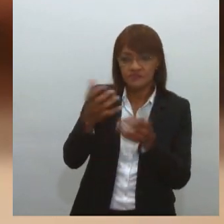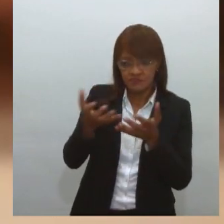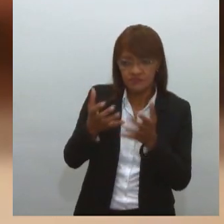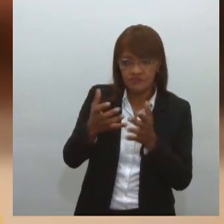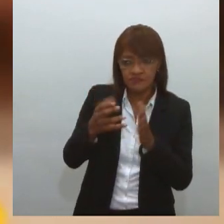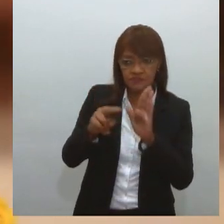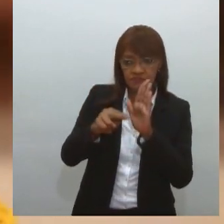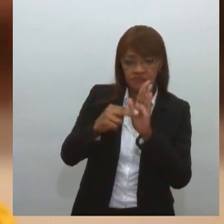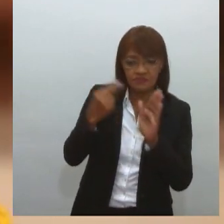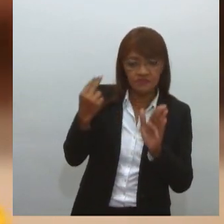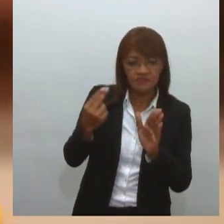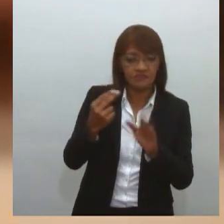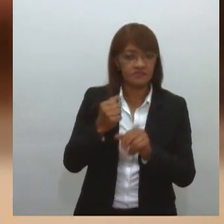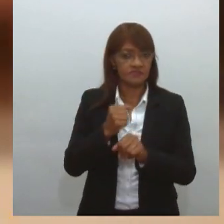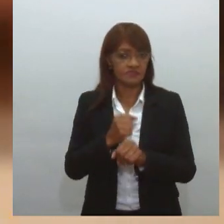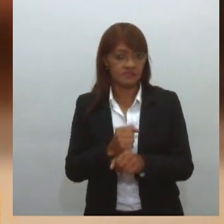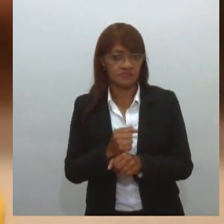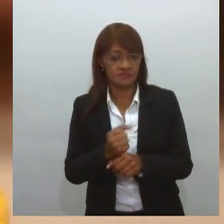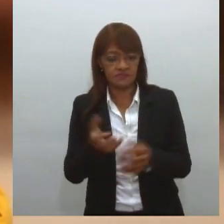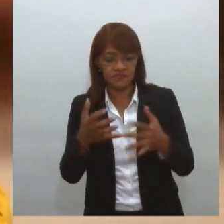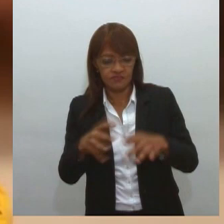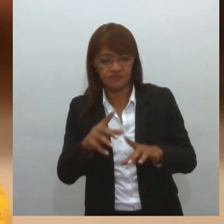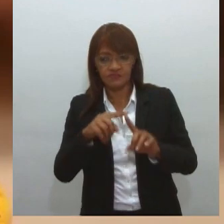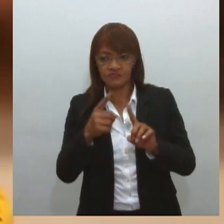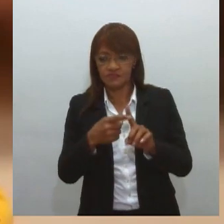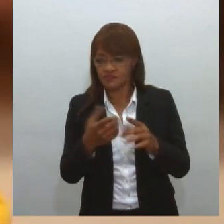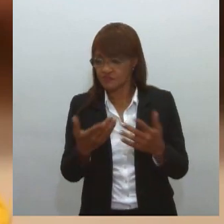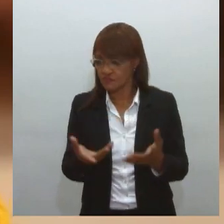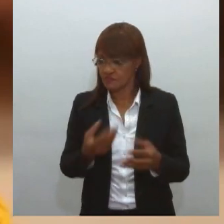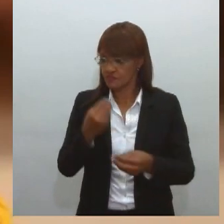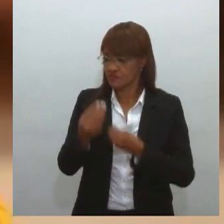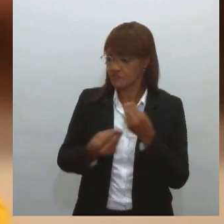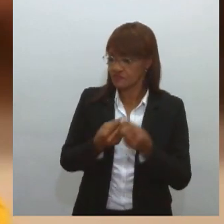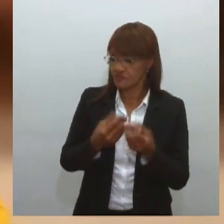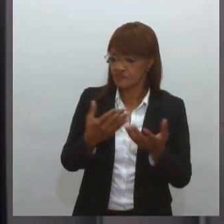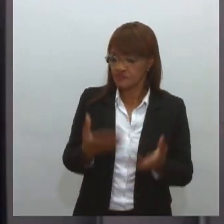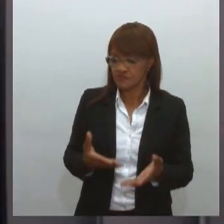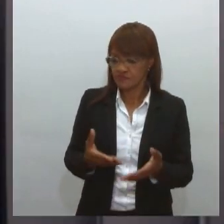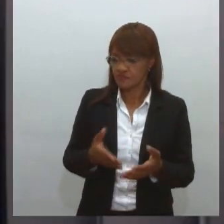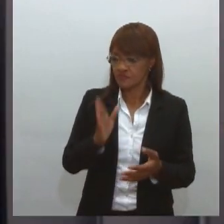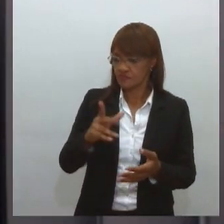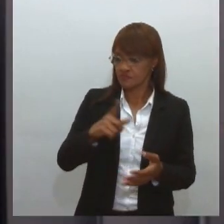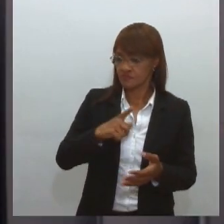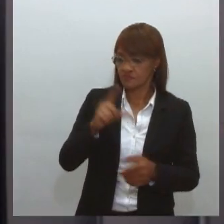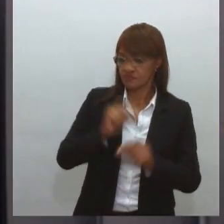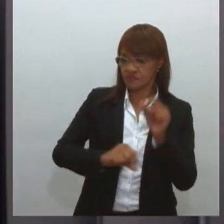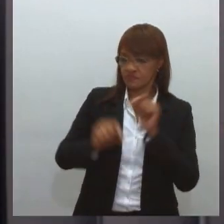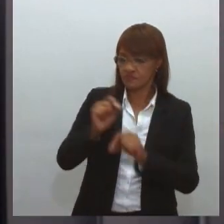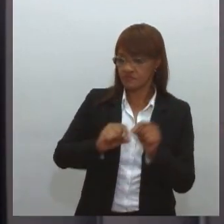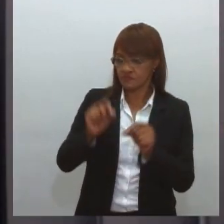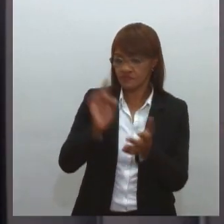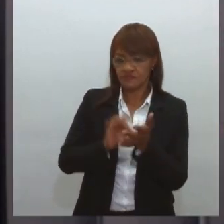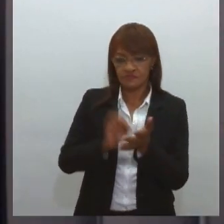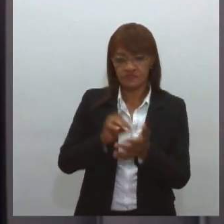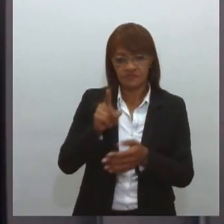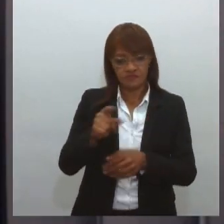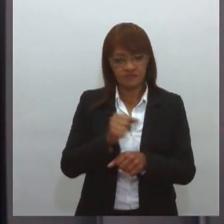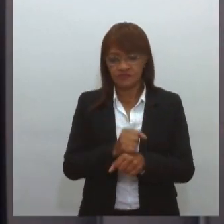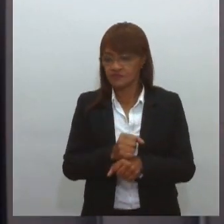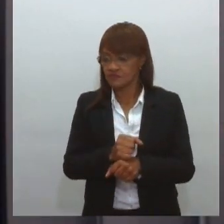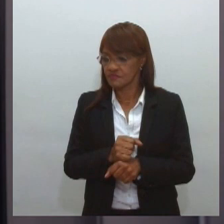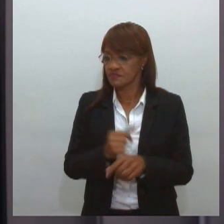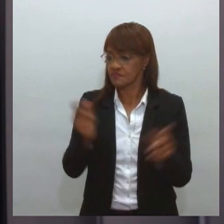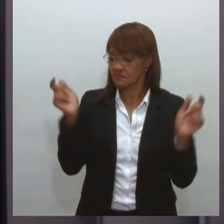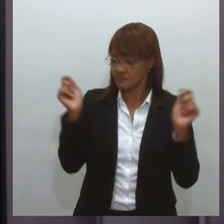acontecendo. A gente encontra municípios, Acival, que ele diz para a mulher, para ela ir para casa, só voltar depois de 6 meses, quando ela pode fazer, por